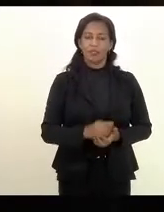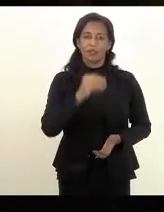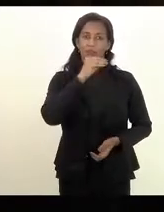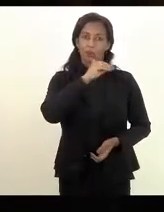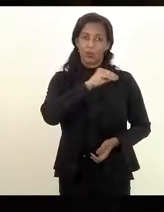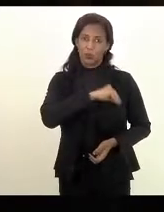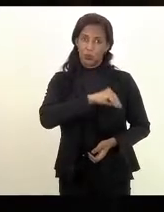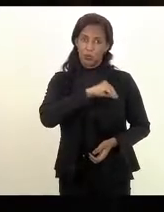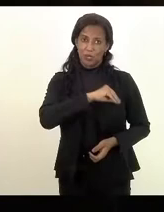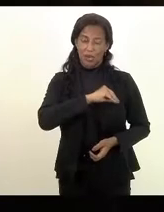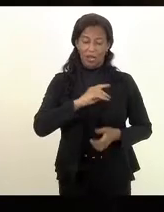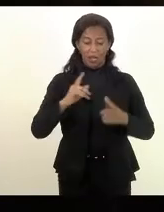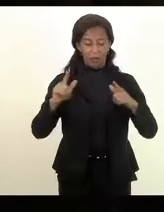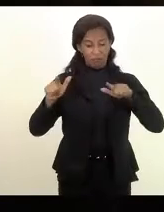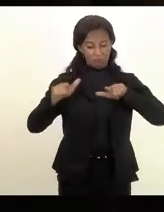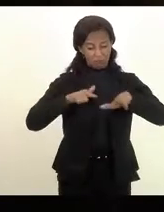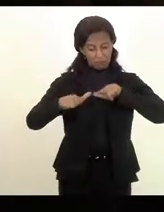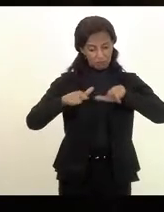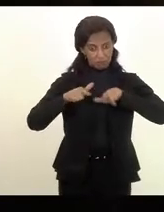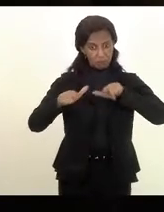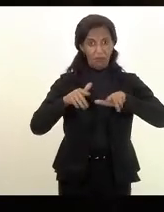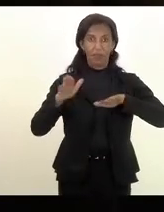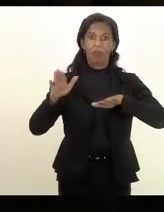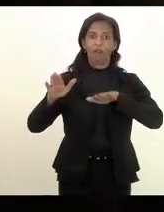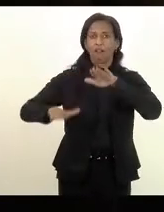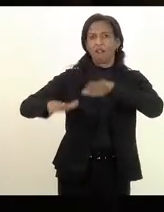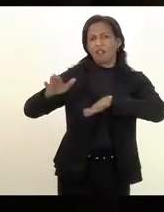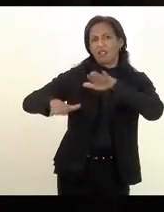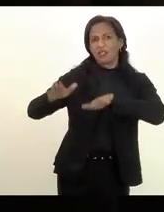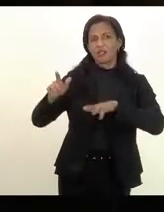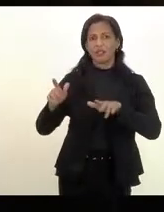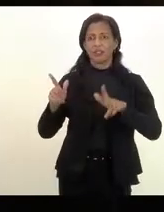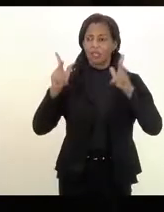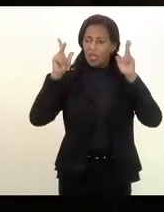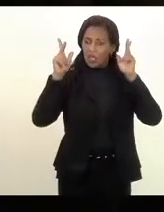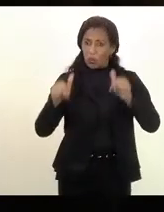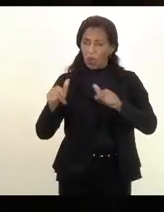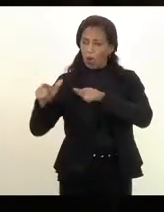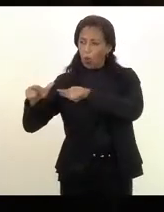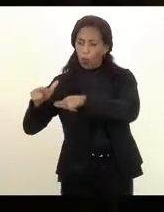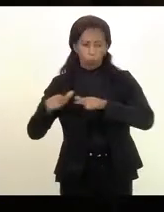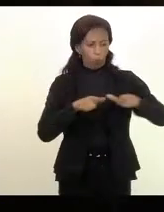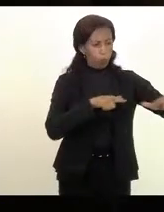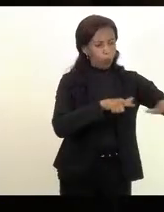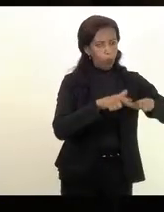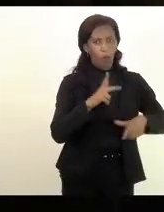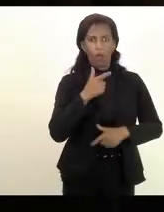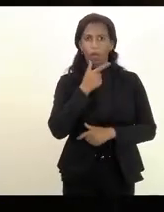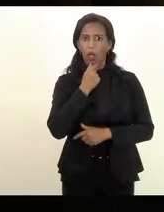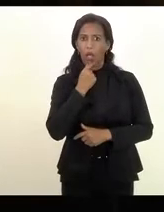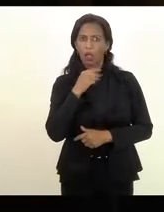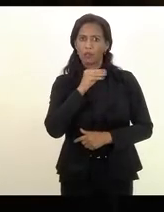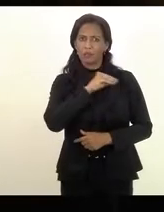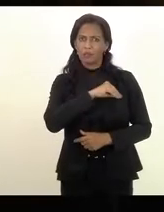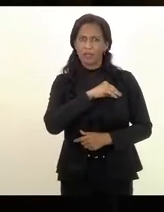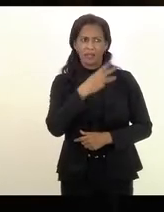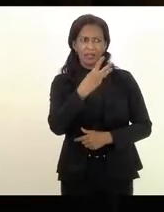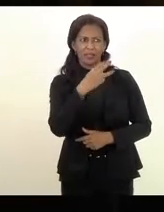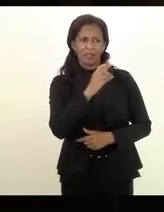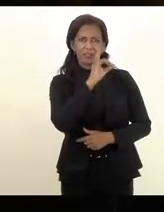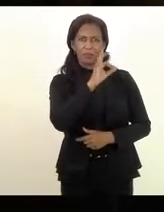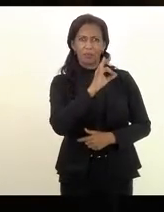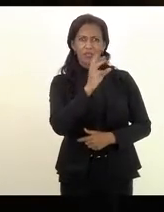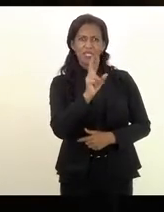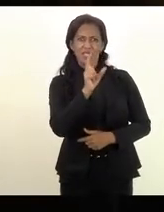no seu local de trabalho que às vezes fazem a mesma função que os homens recebendo um salário 30%